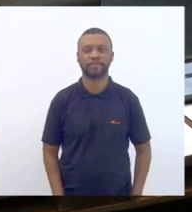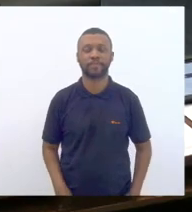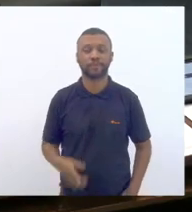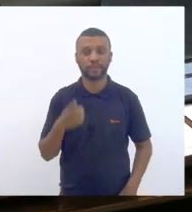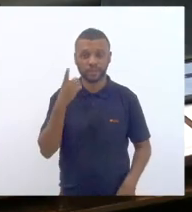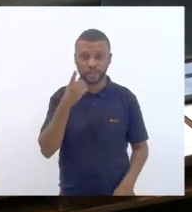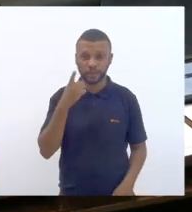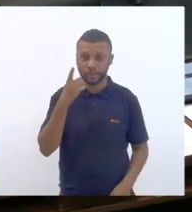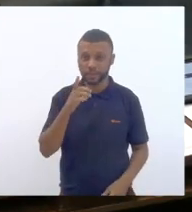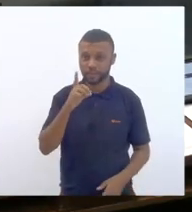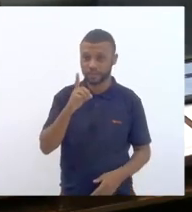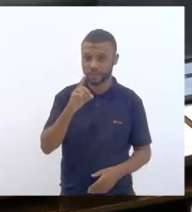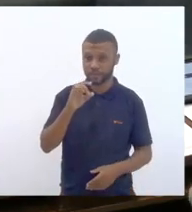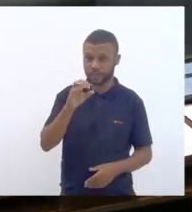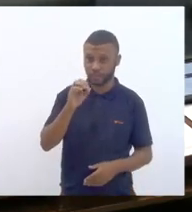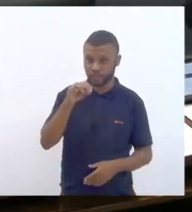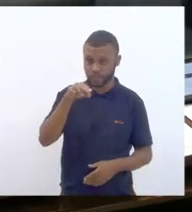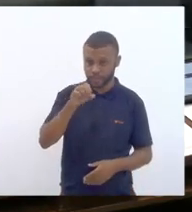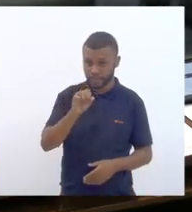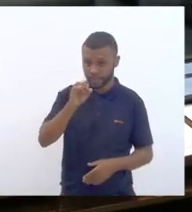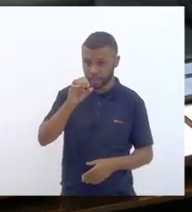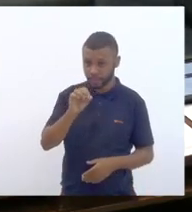Deputado Dionísio Lins.